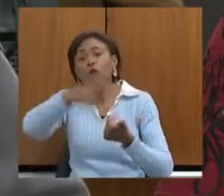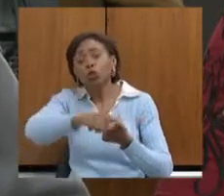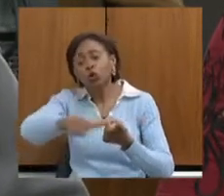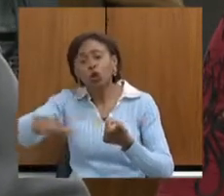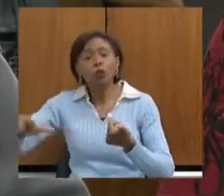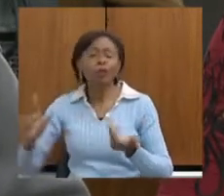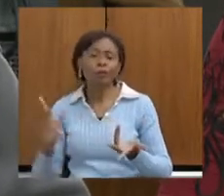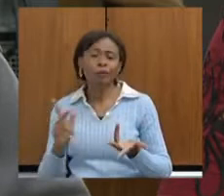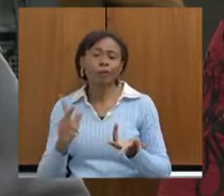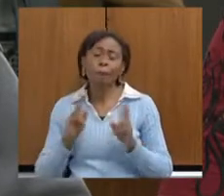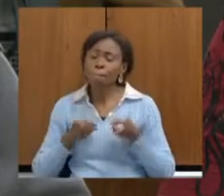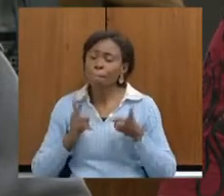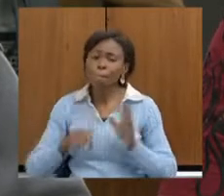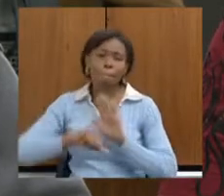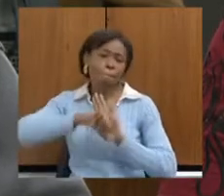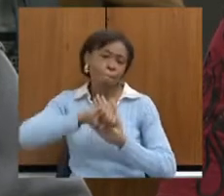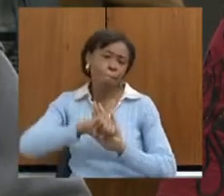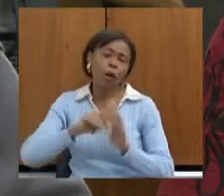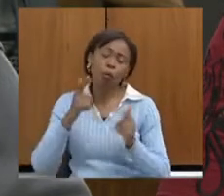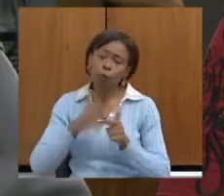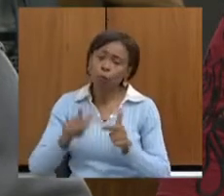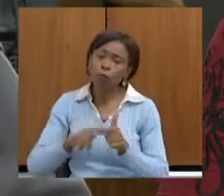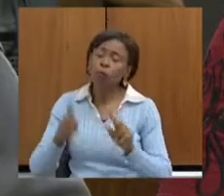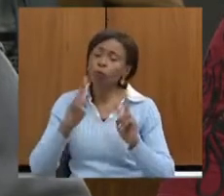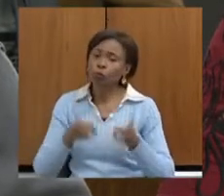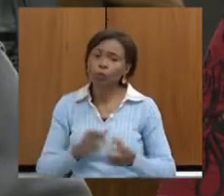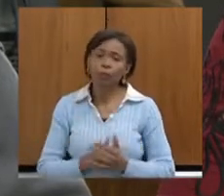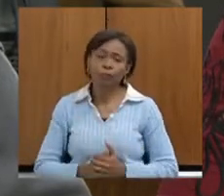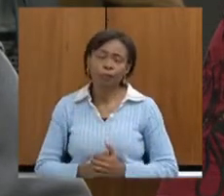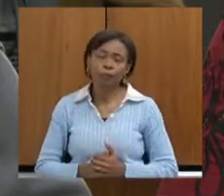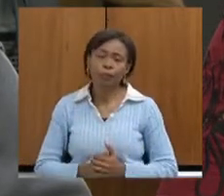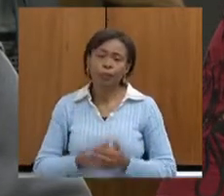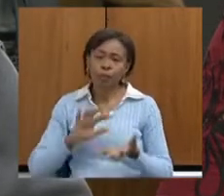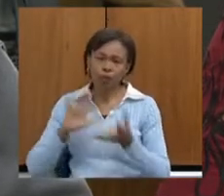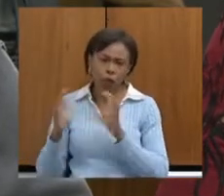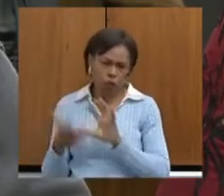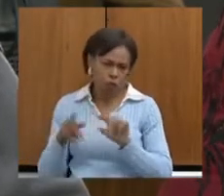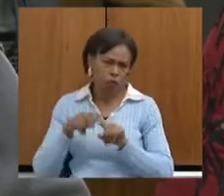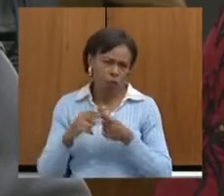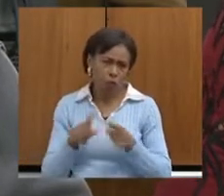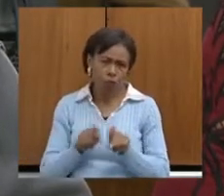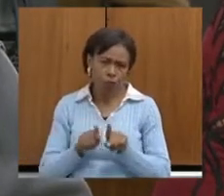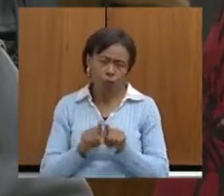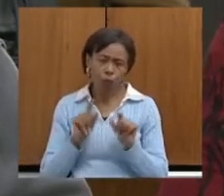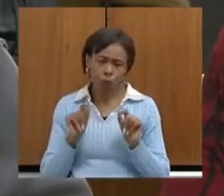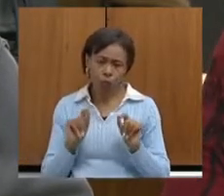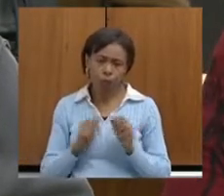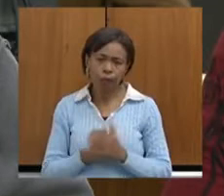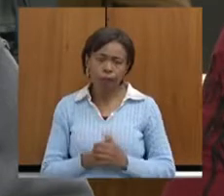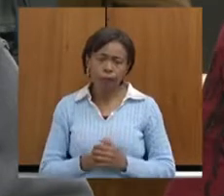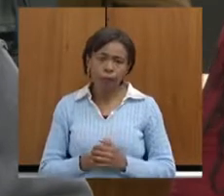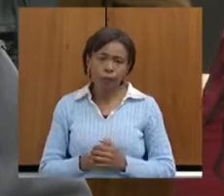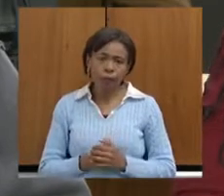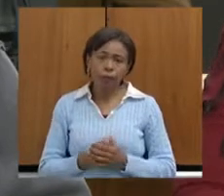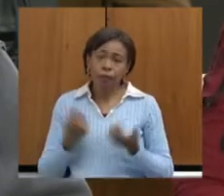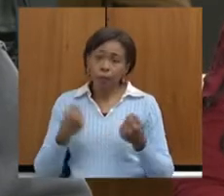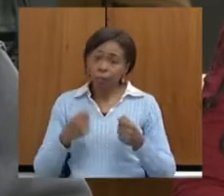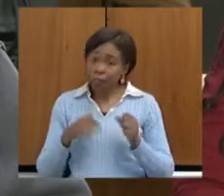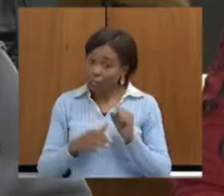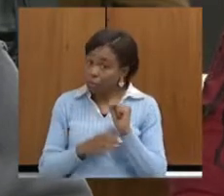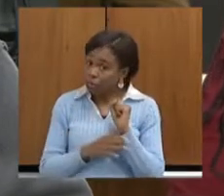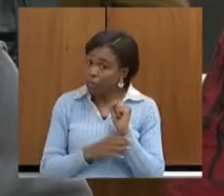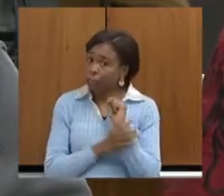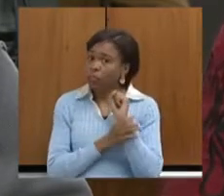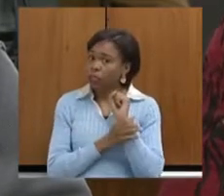a repetição acontecer é muito importante esse conceito a gente não tem visto isso acontecer uma reparação é